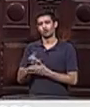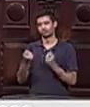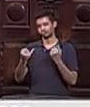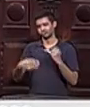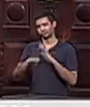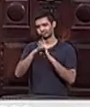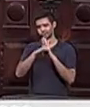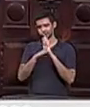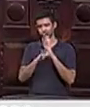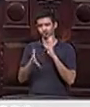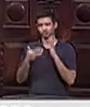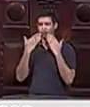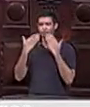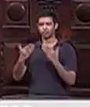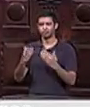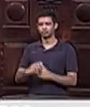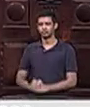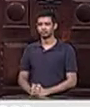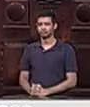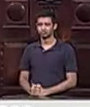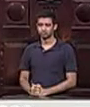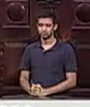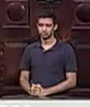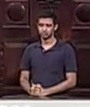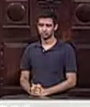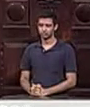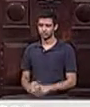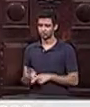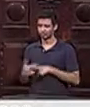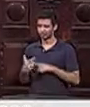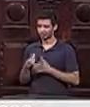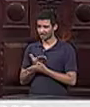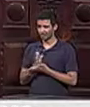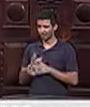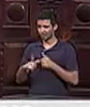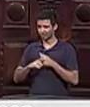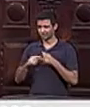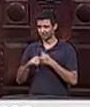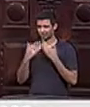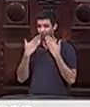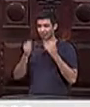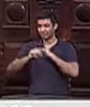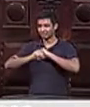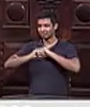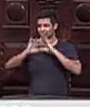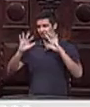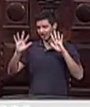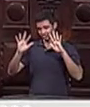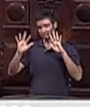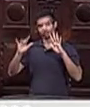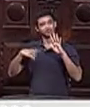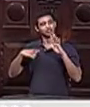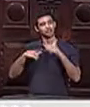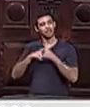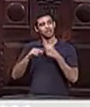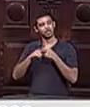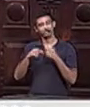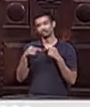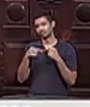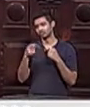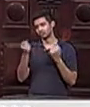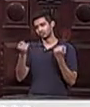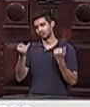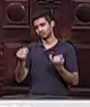já expostas, porque tem artigos aqui que é para manter a transparência, o artigo que fala